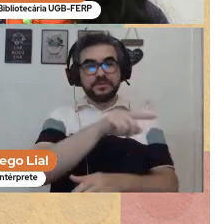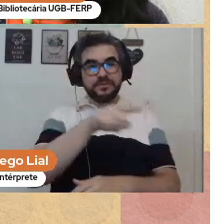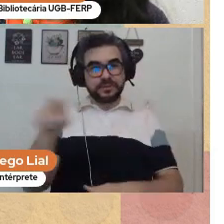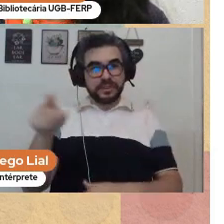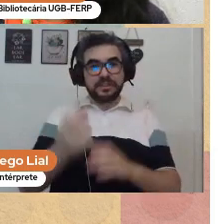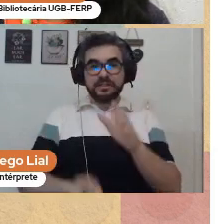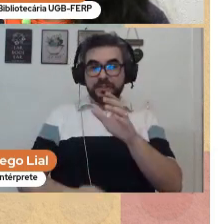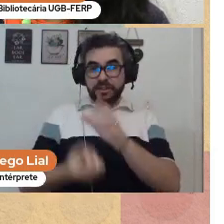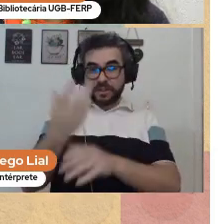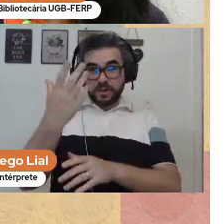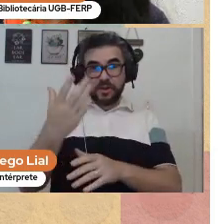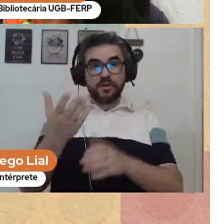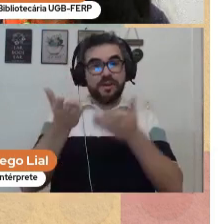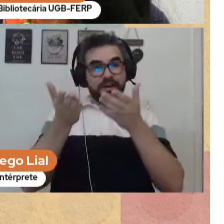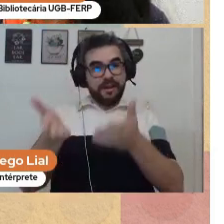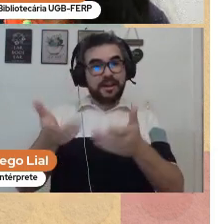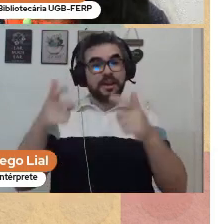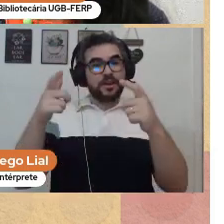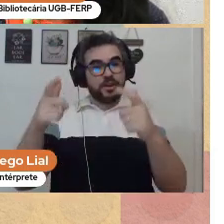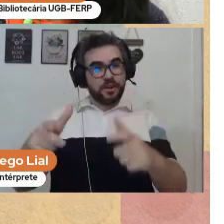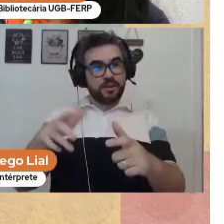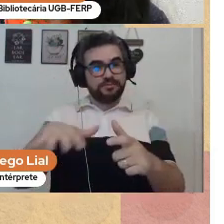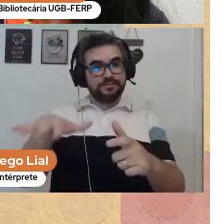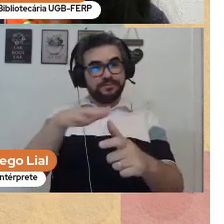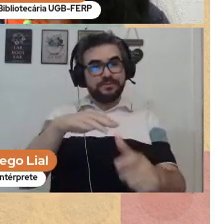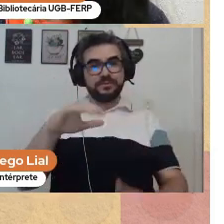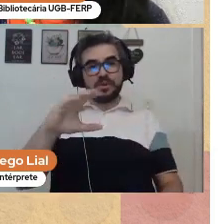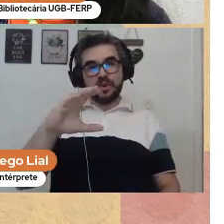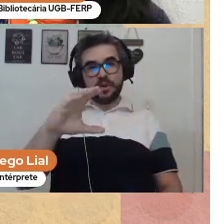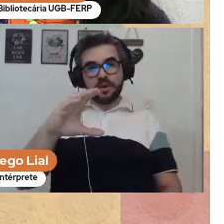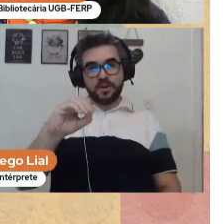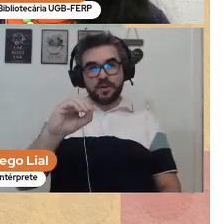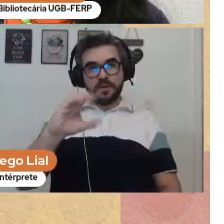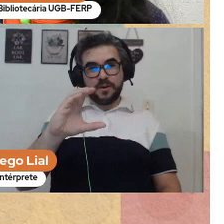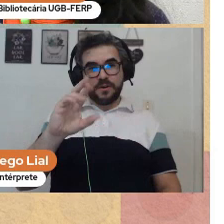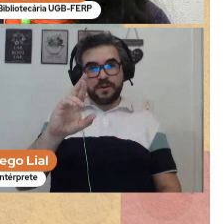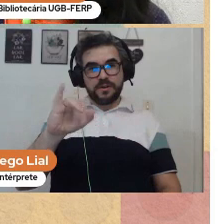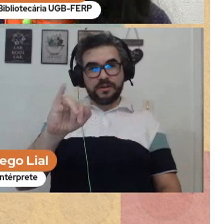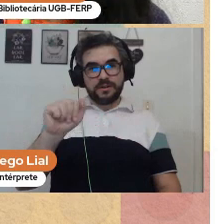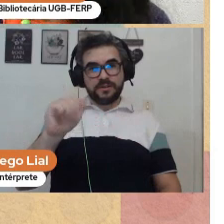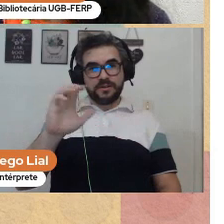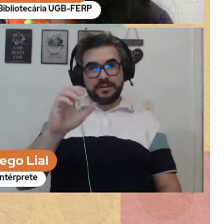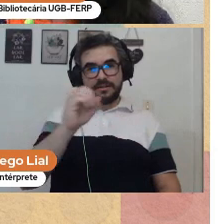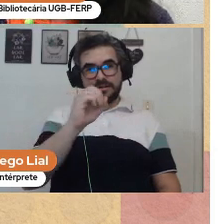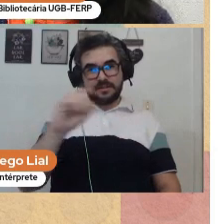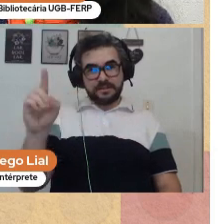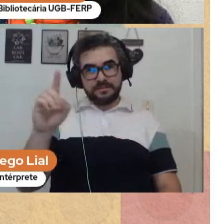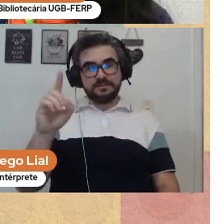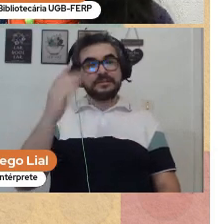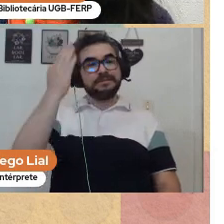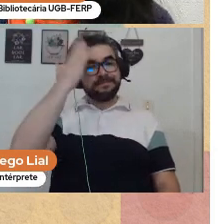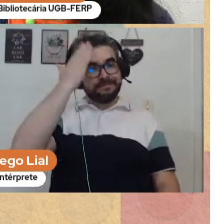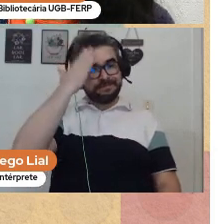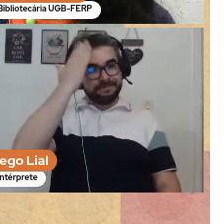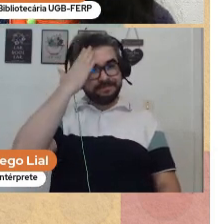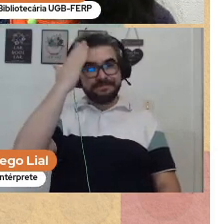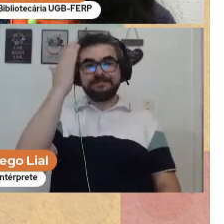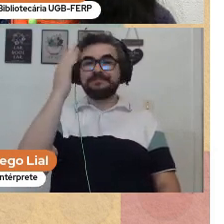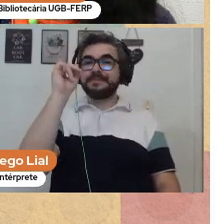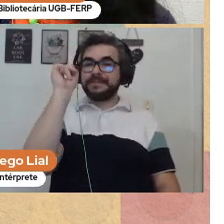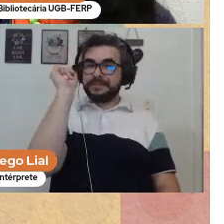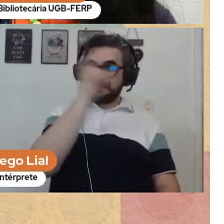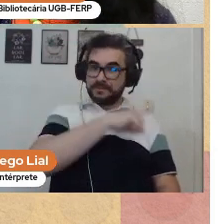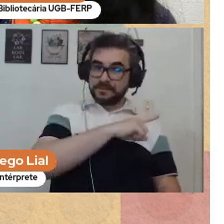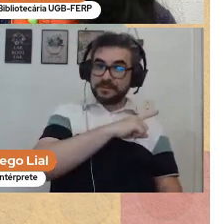todo o trabalho que tem por trás dos bastidores, toda a dedicação, enfim, todos os desafios que se tem com todo